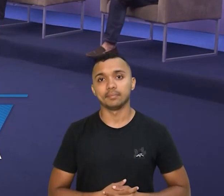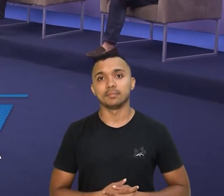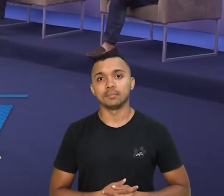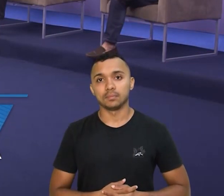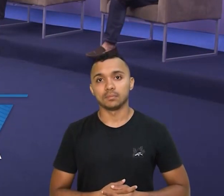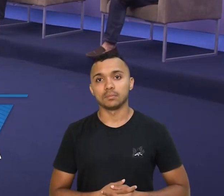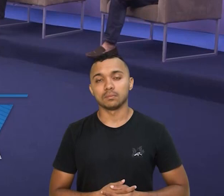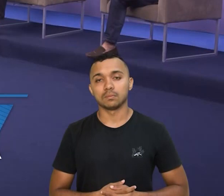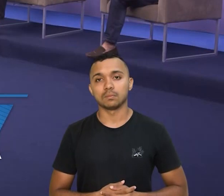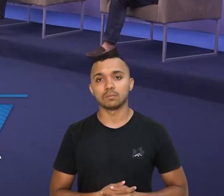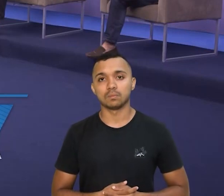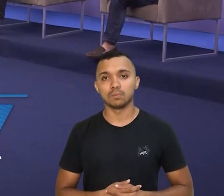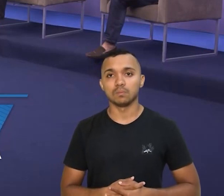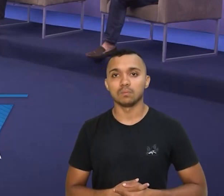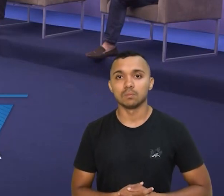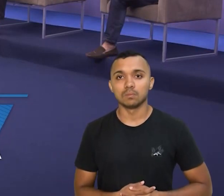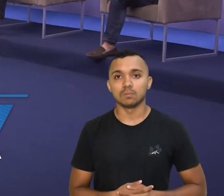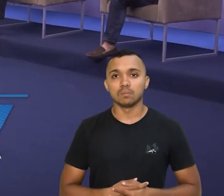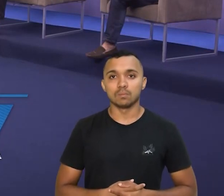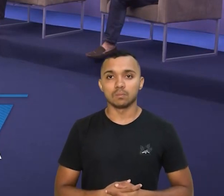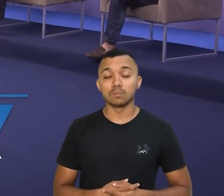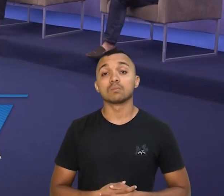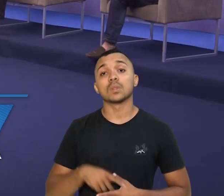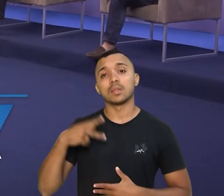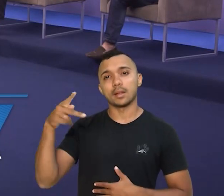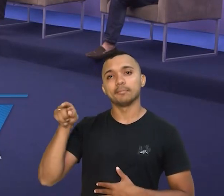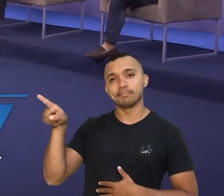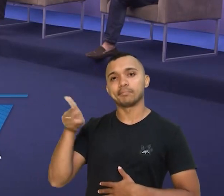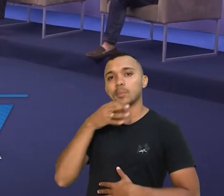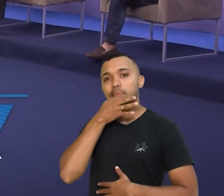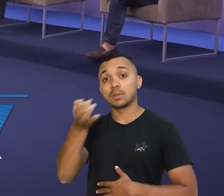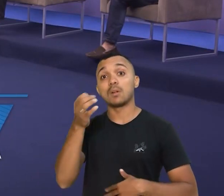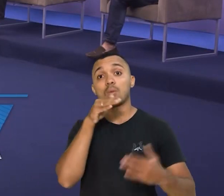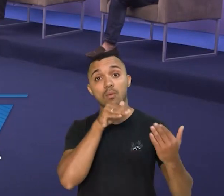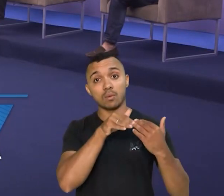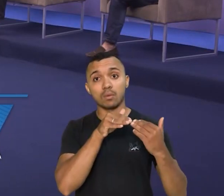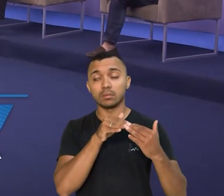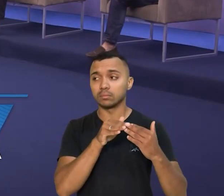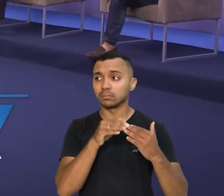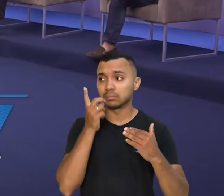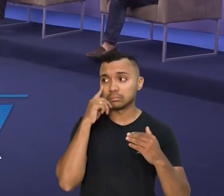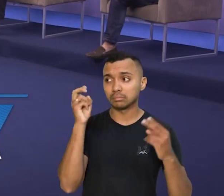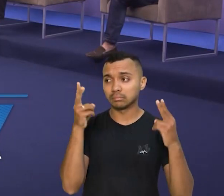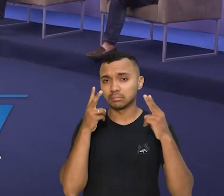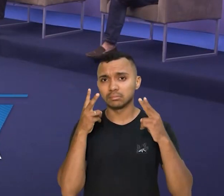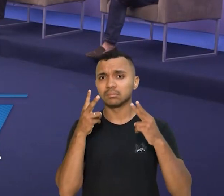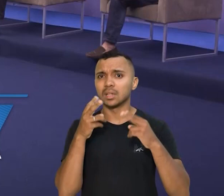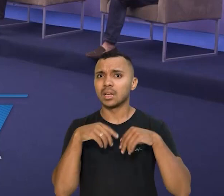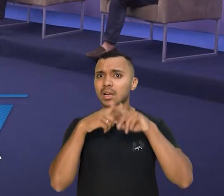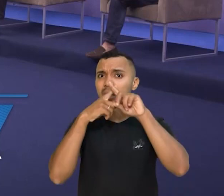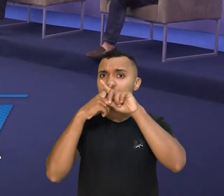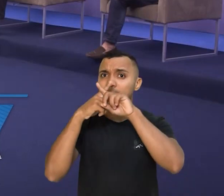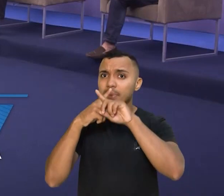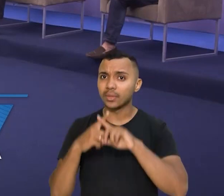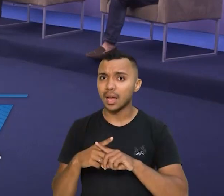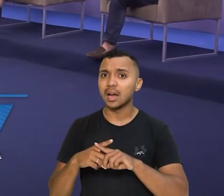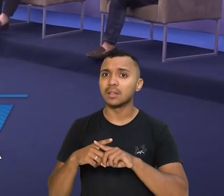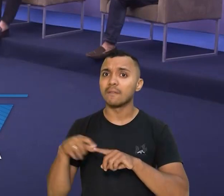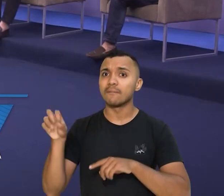Até porque, né, Carlos Silva? Olha, veja bem, eu concordo com o Graziano. Até porque, cá pra nós, né? O campeonato venezuelano. Décimo